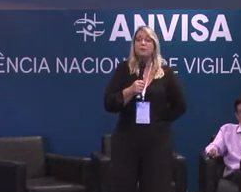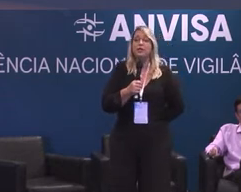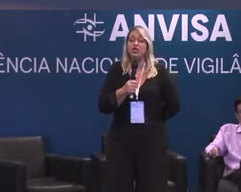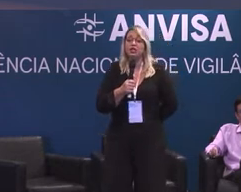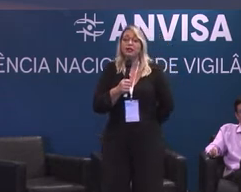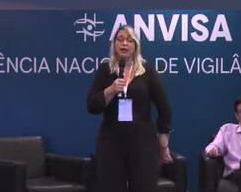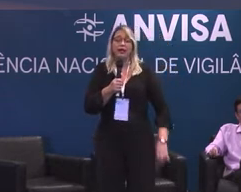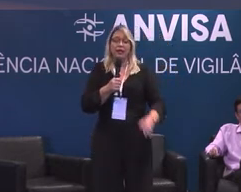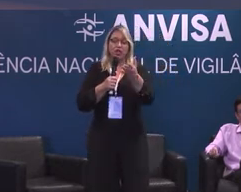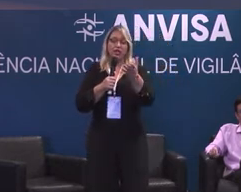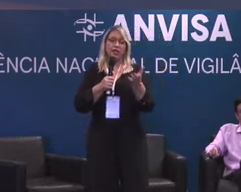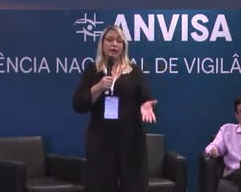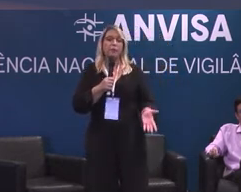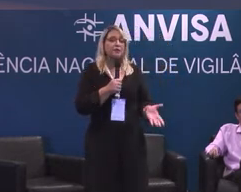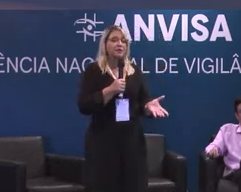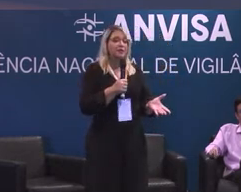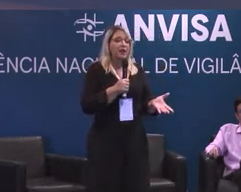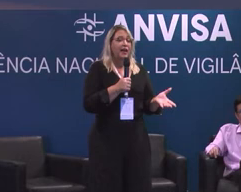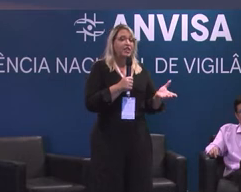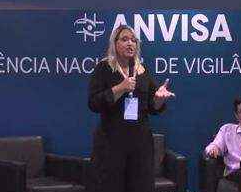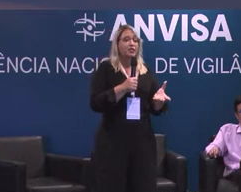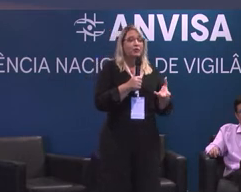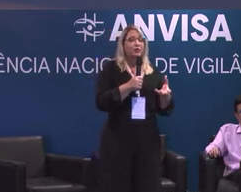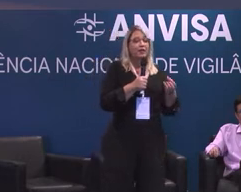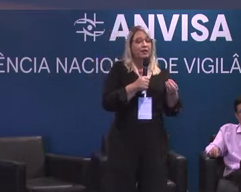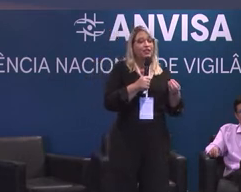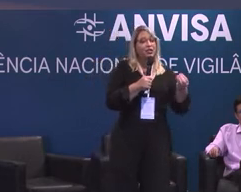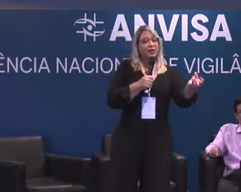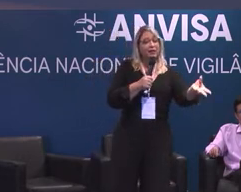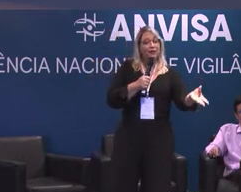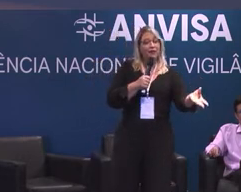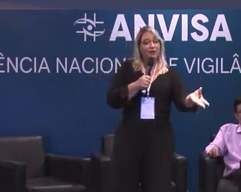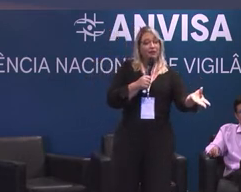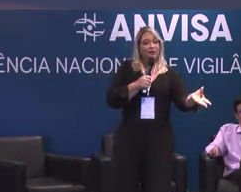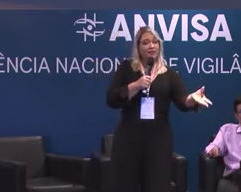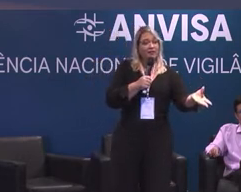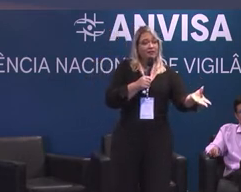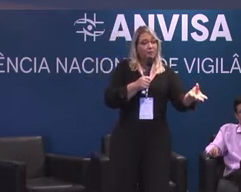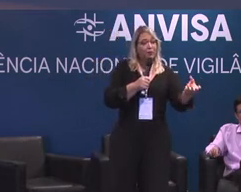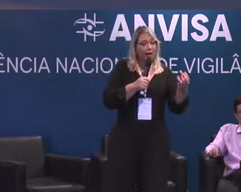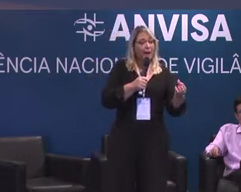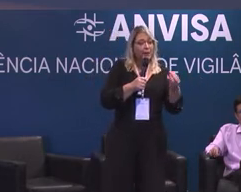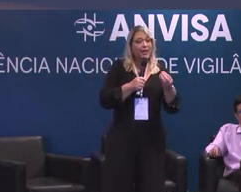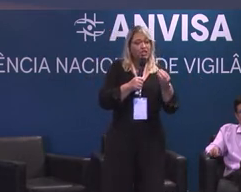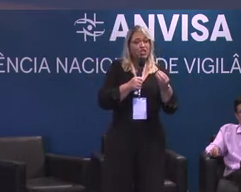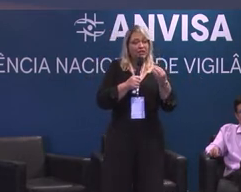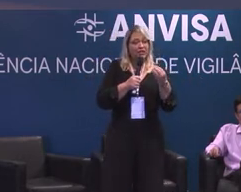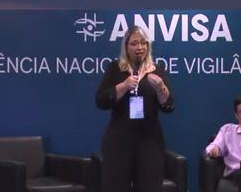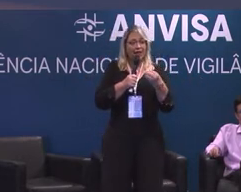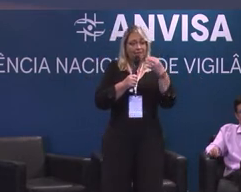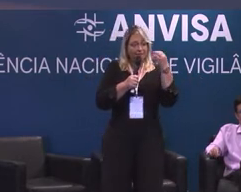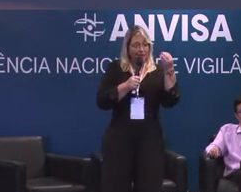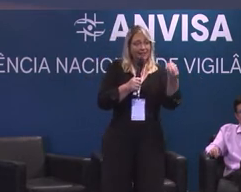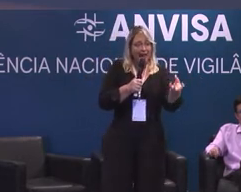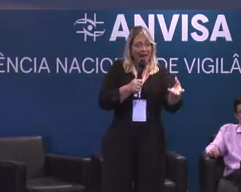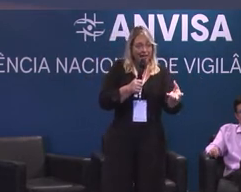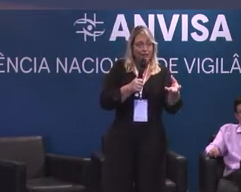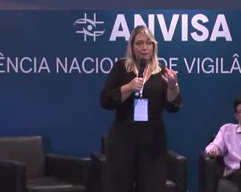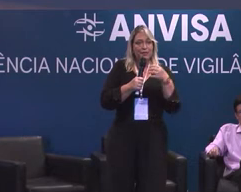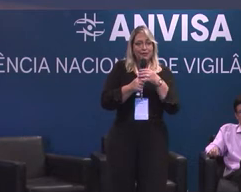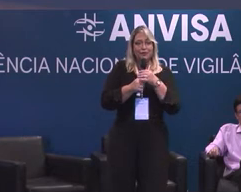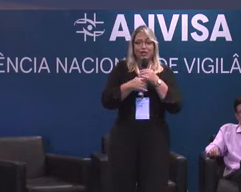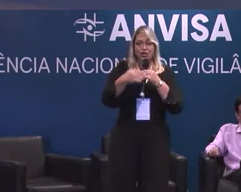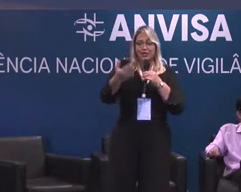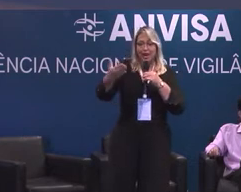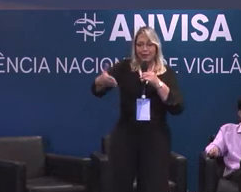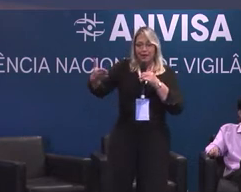quem já tem, Jeane acabou de dizer, a gente não tem estimativa. Porque é para que a gente tenha dados, é preciso